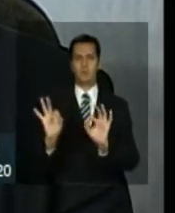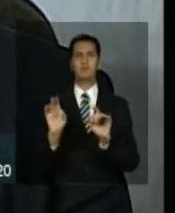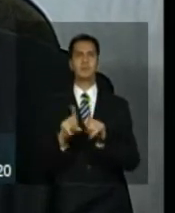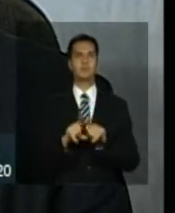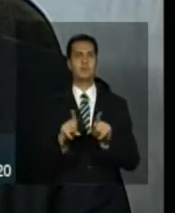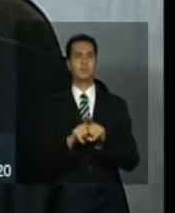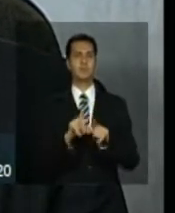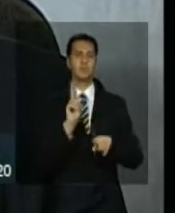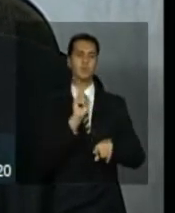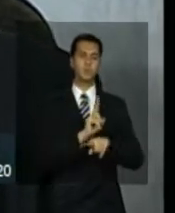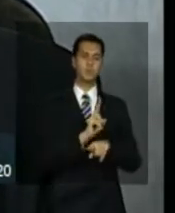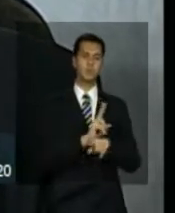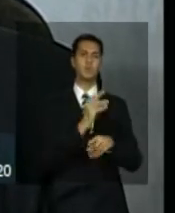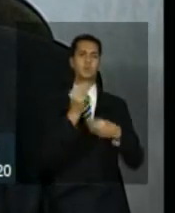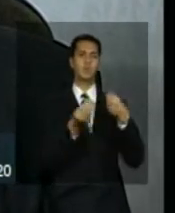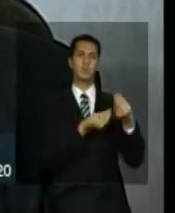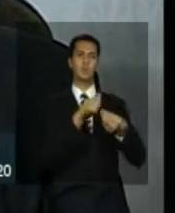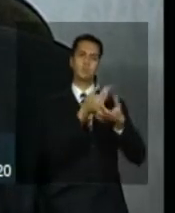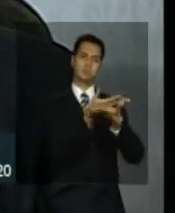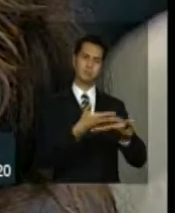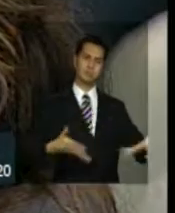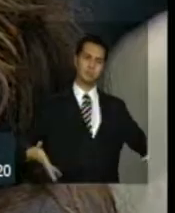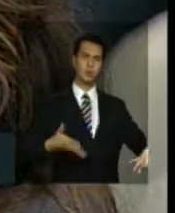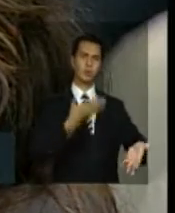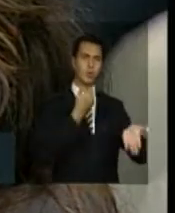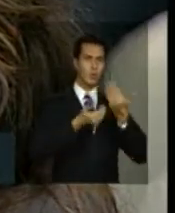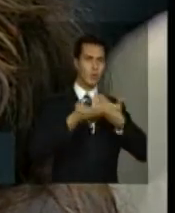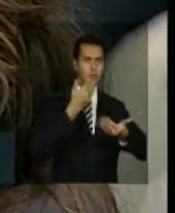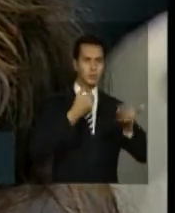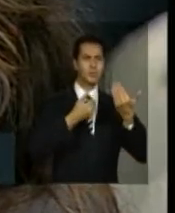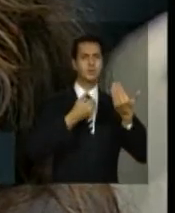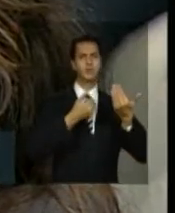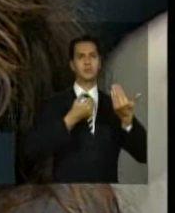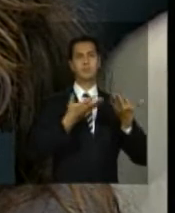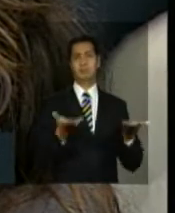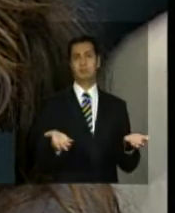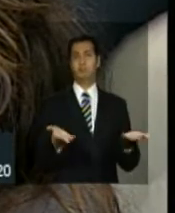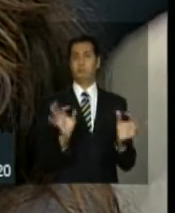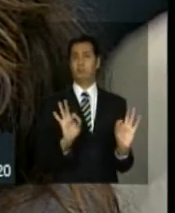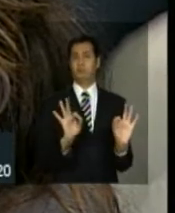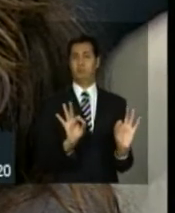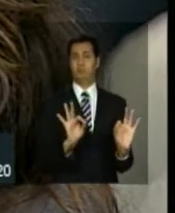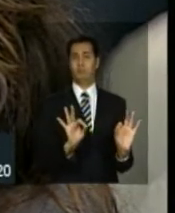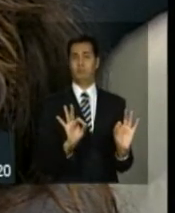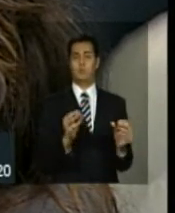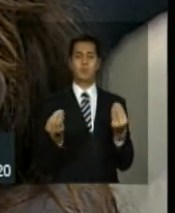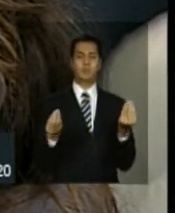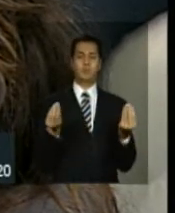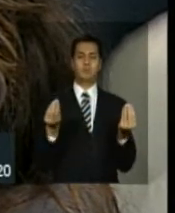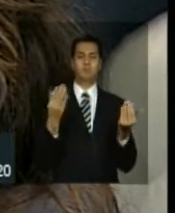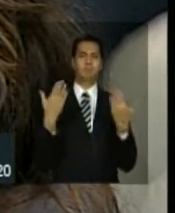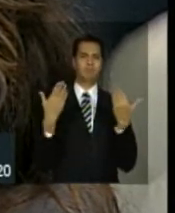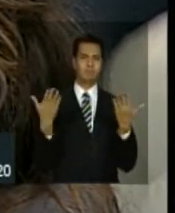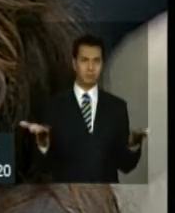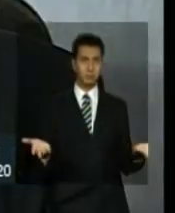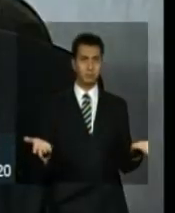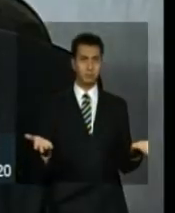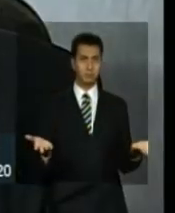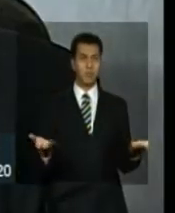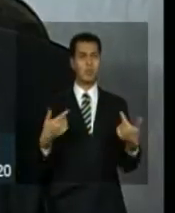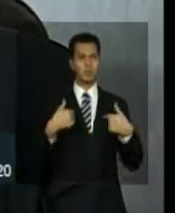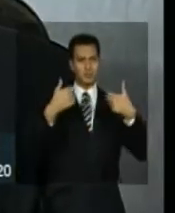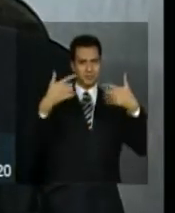em cima da mesa do brasileiro quando falam em